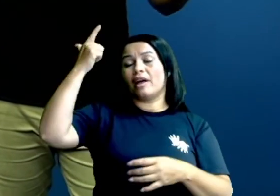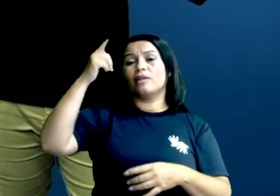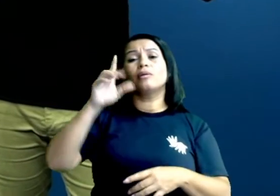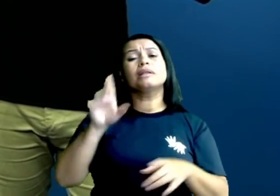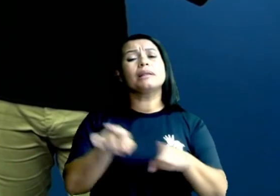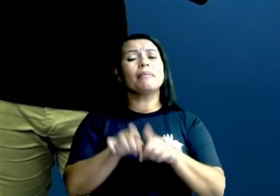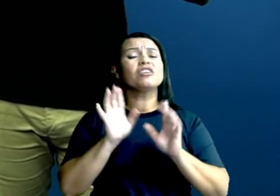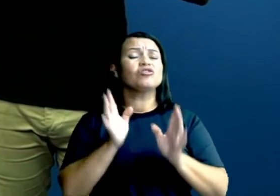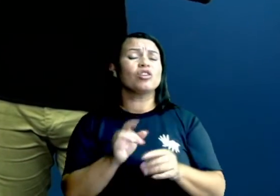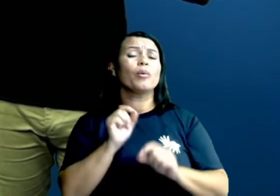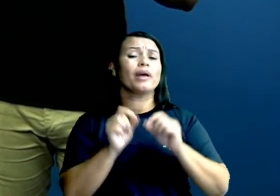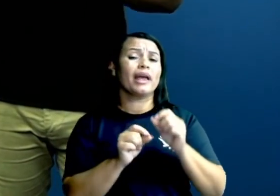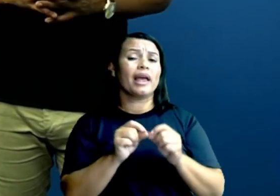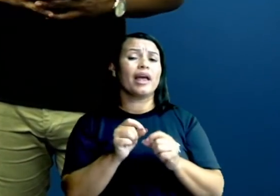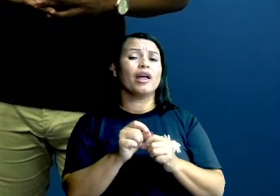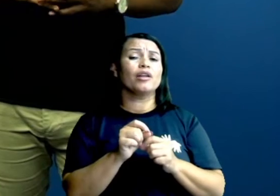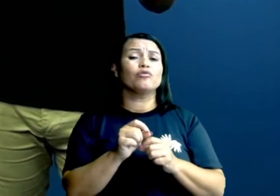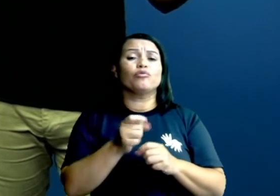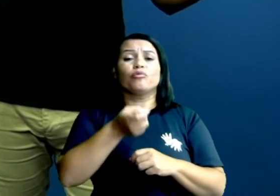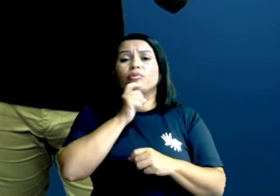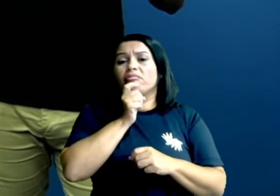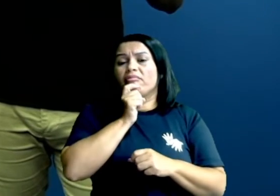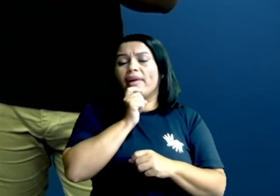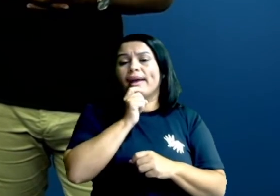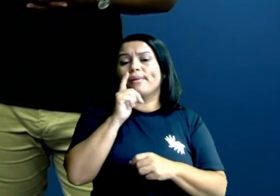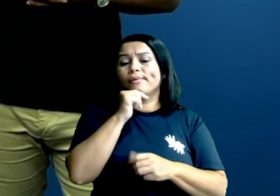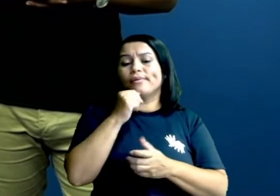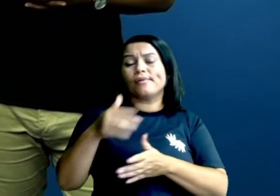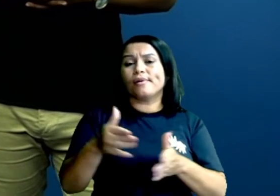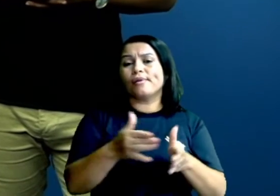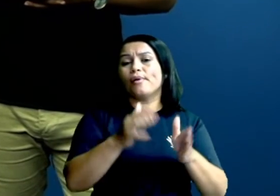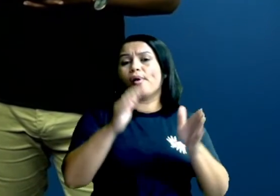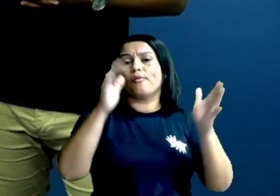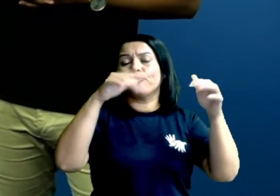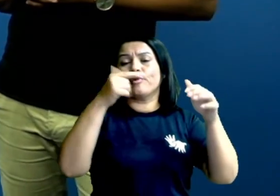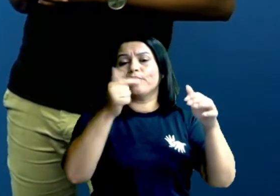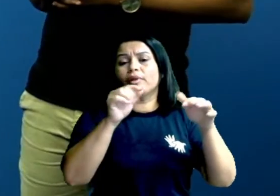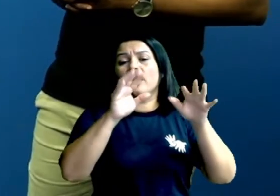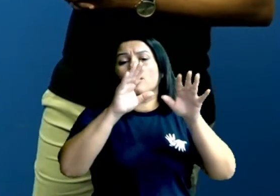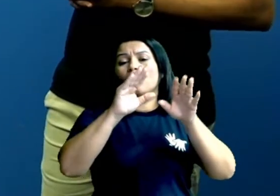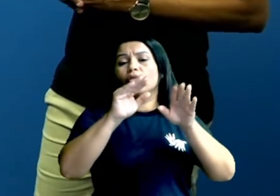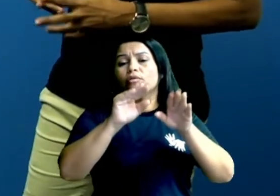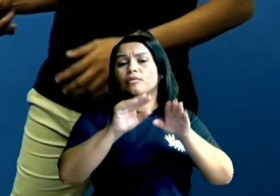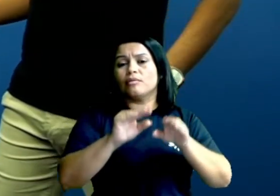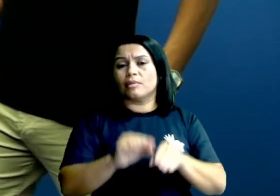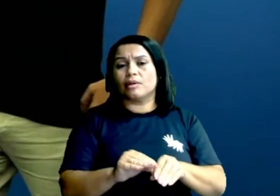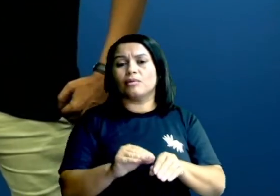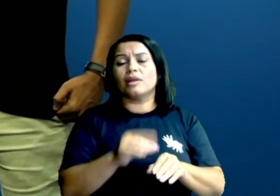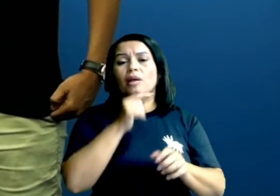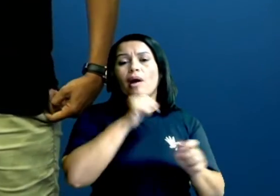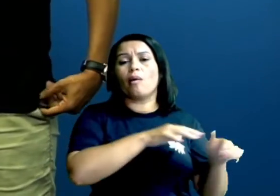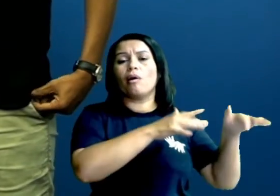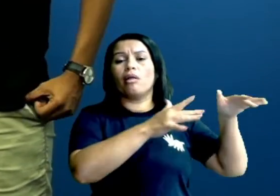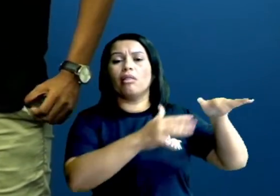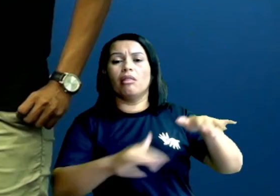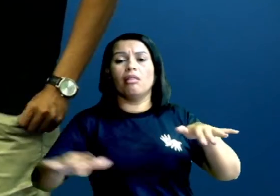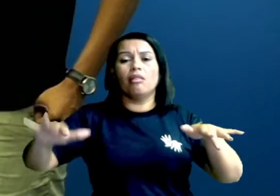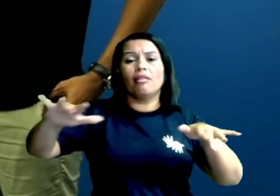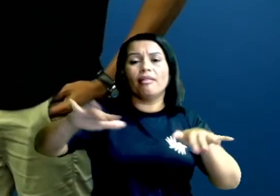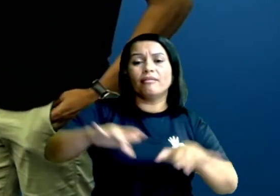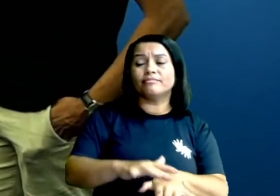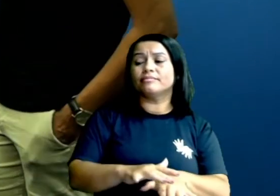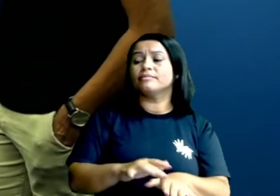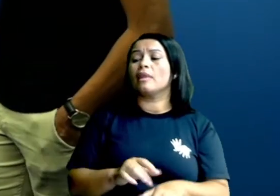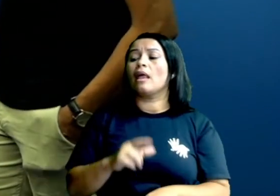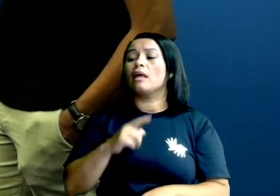você tem, né, os rios diminuindo de volume e você vai ter aí o recuo, né, das águas nesse sentido, tá?